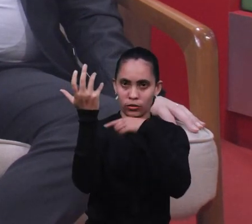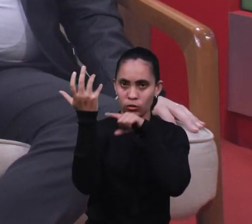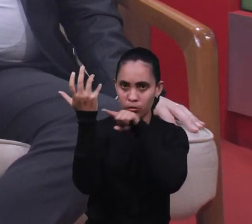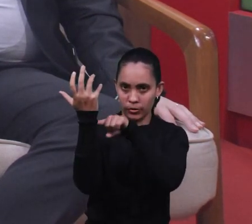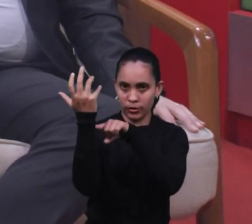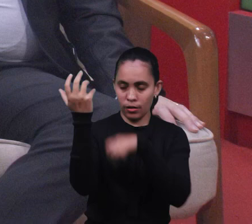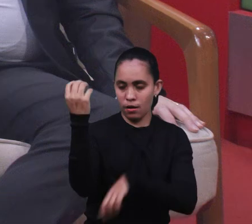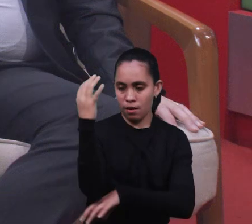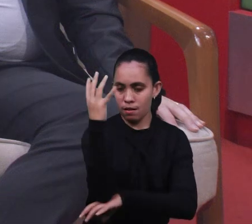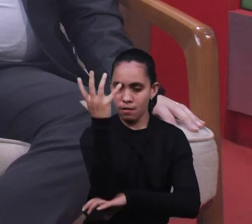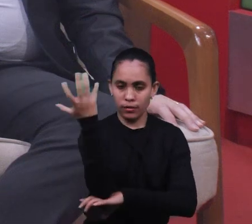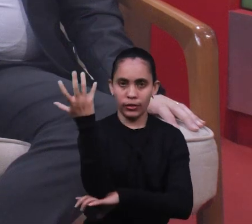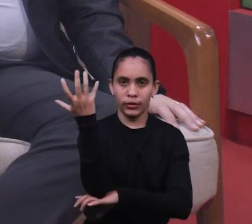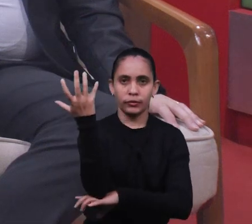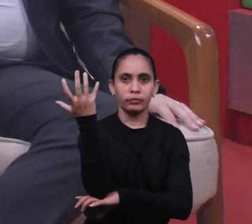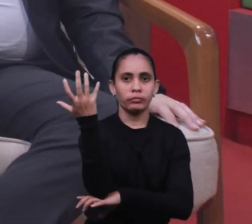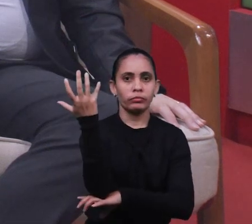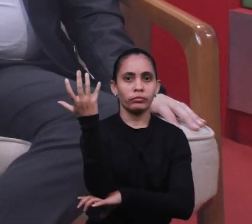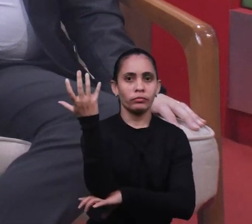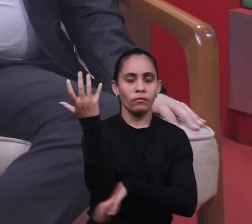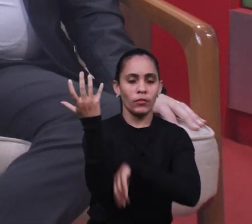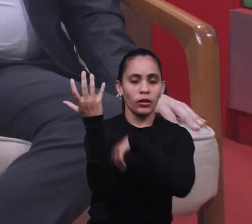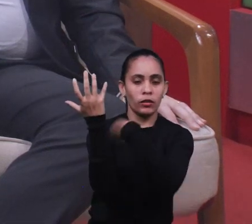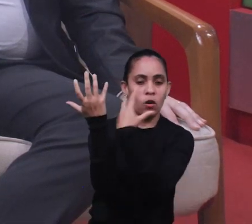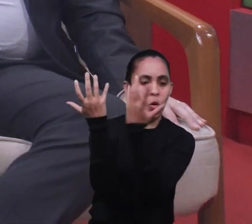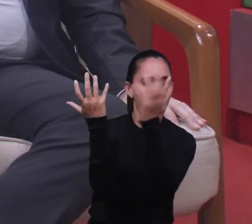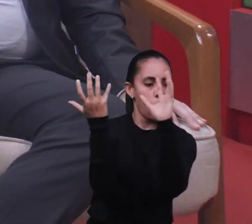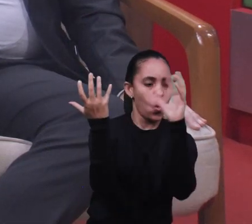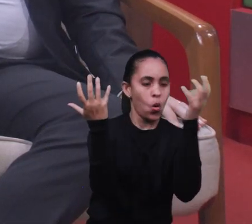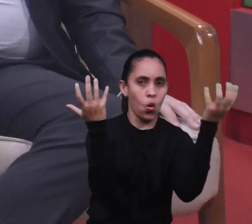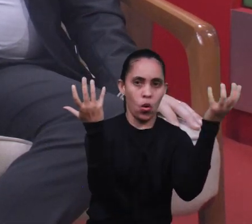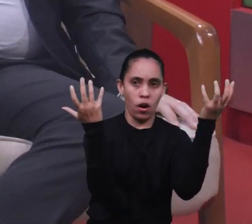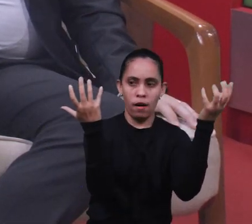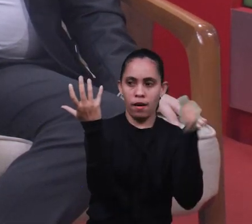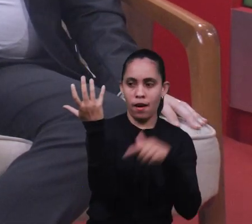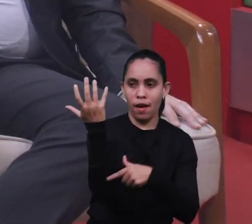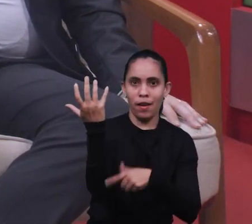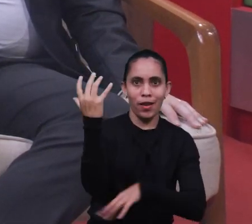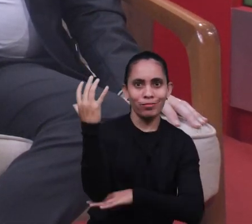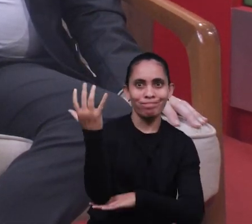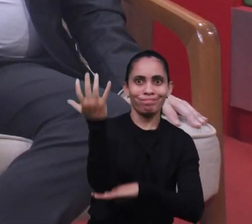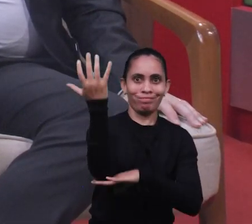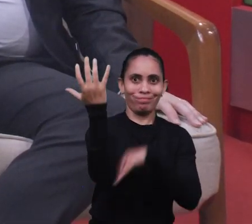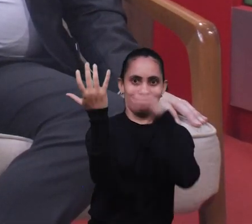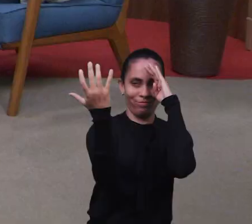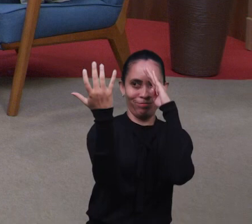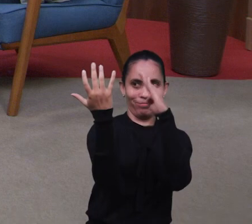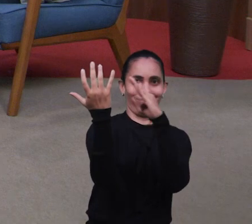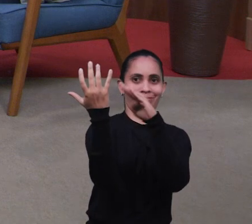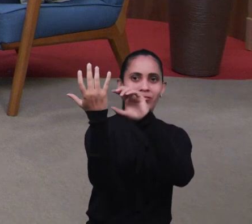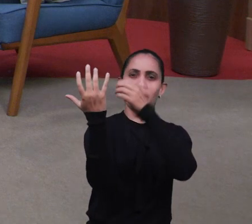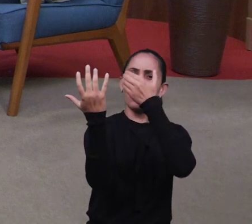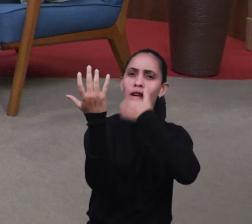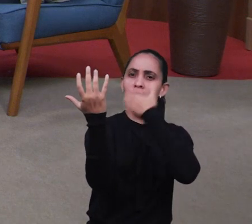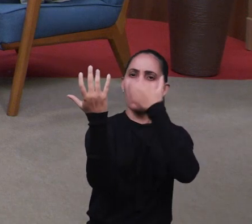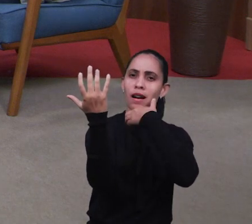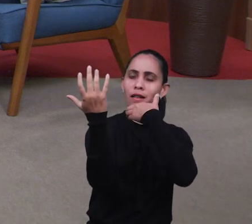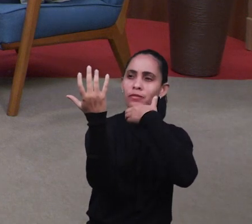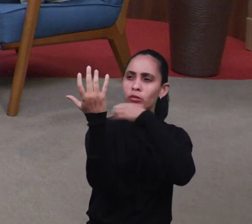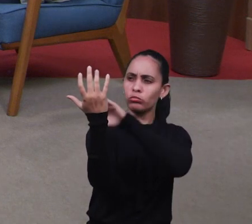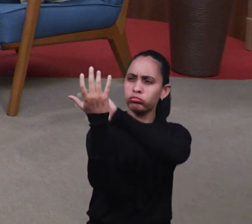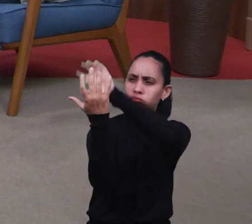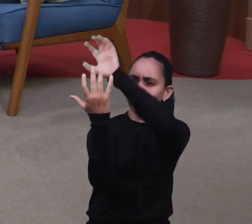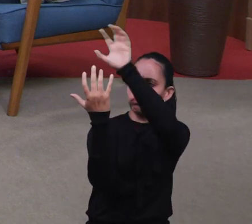maçãs, entre outras árvores, ela se destaca pelo fruto, né? Principalmente se for